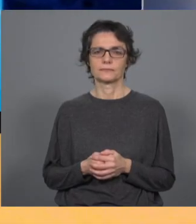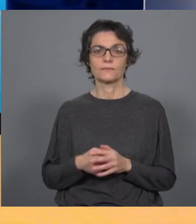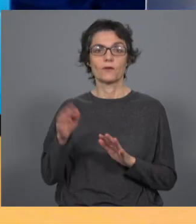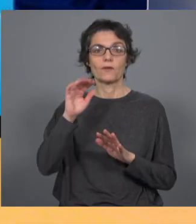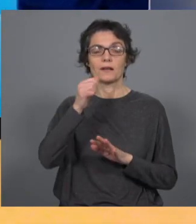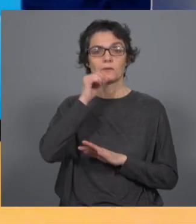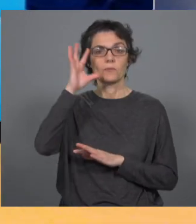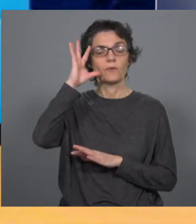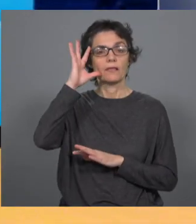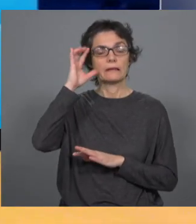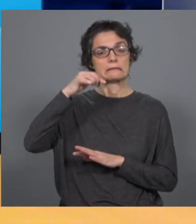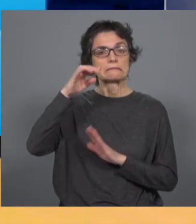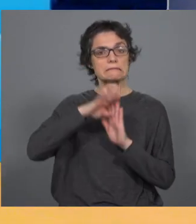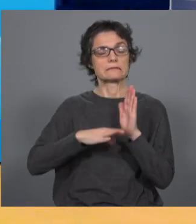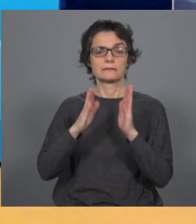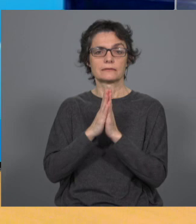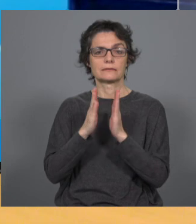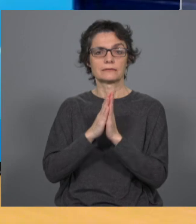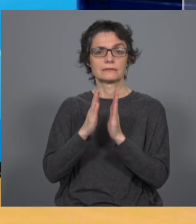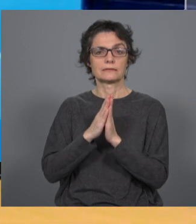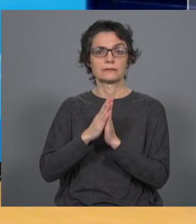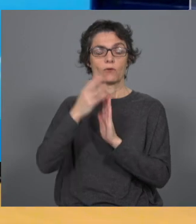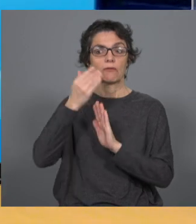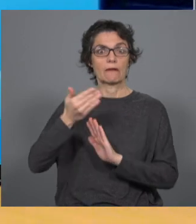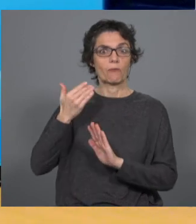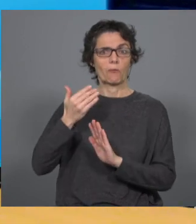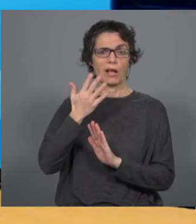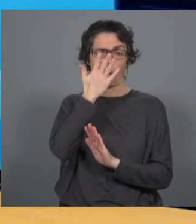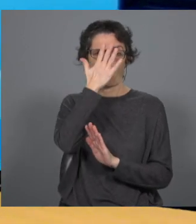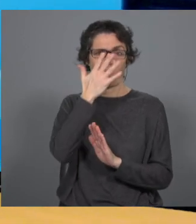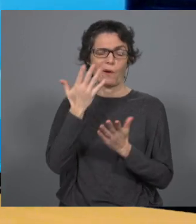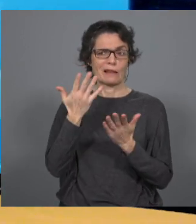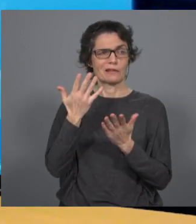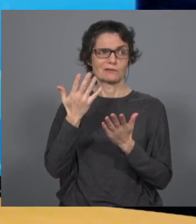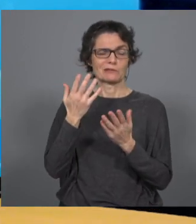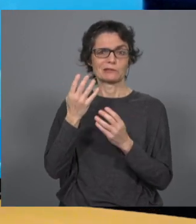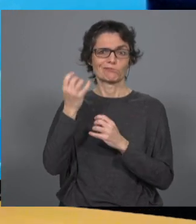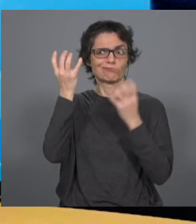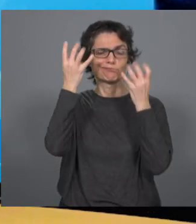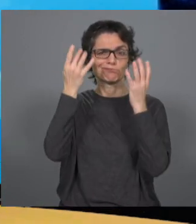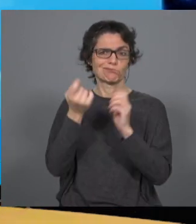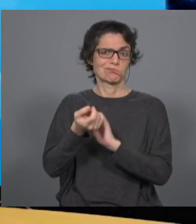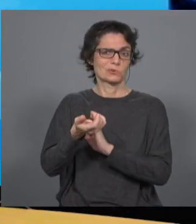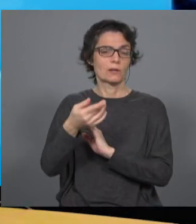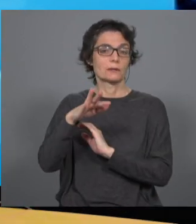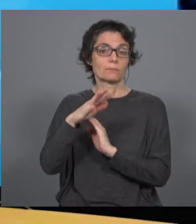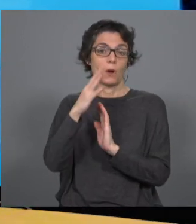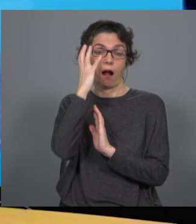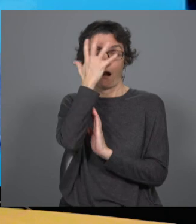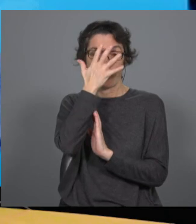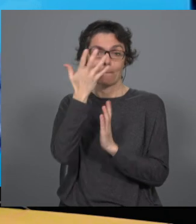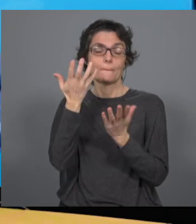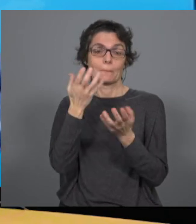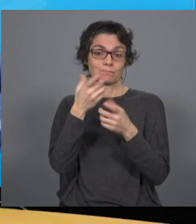Olá, boa tarde. Este é o programa Eclésia na véspera de um carnaval de pouca folia, mas no momento em que as máscaras nos